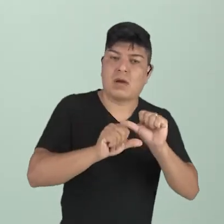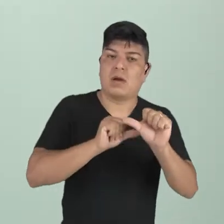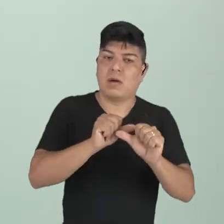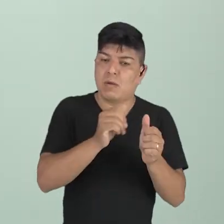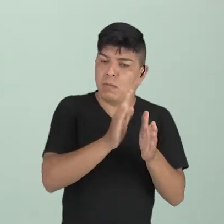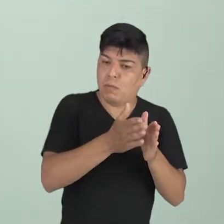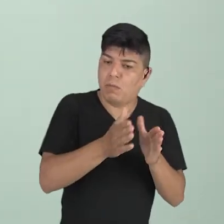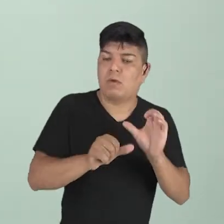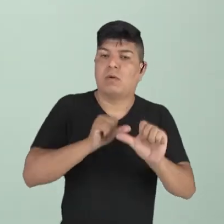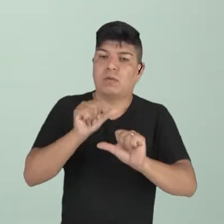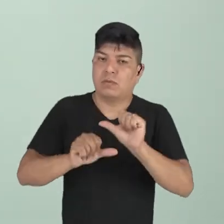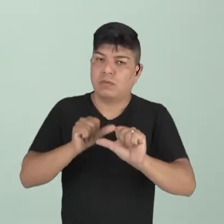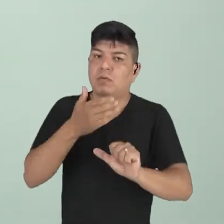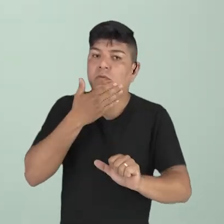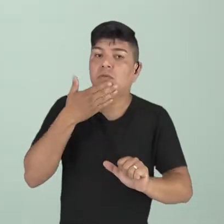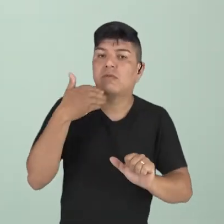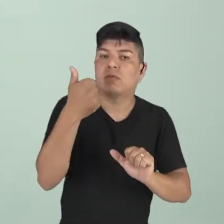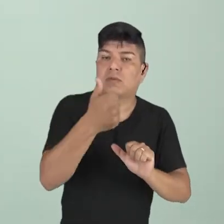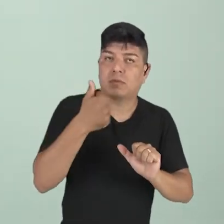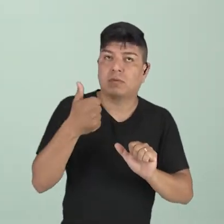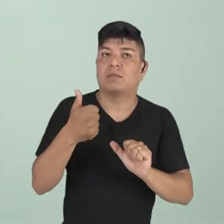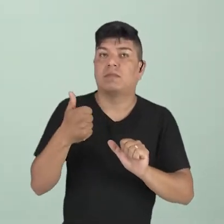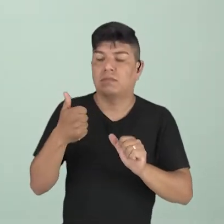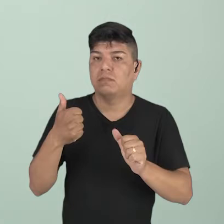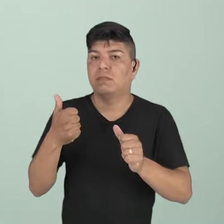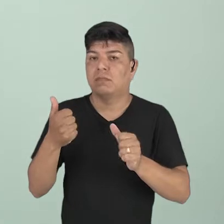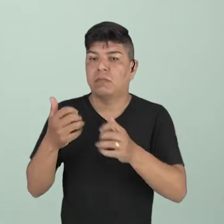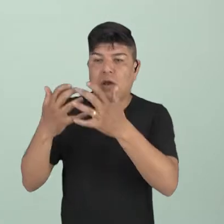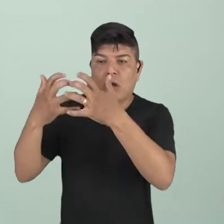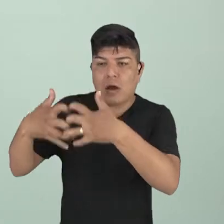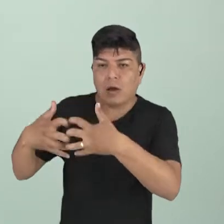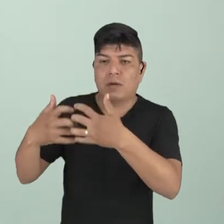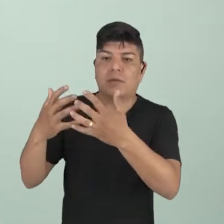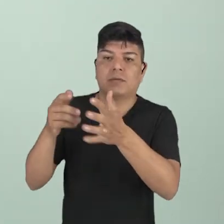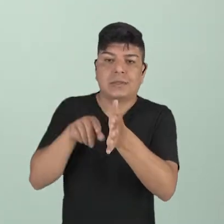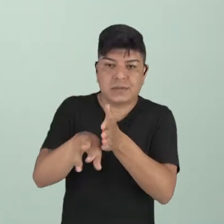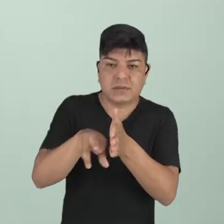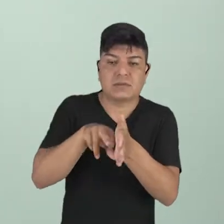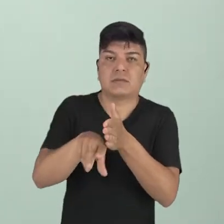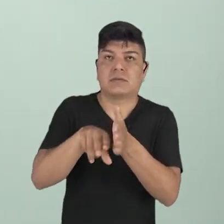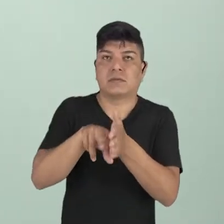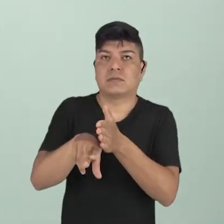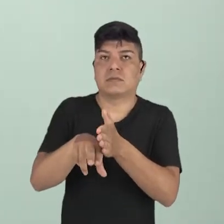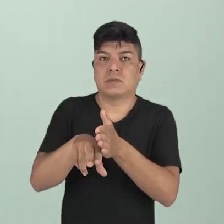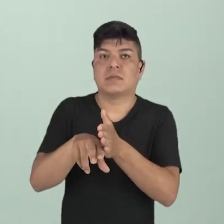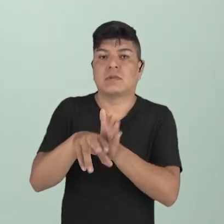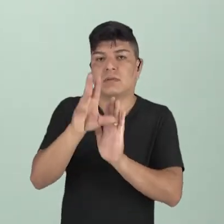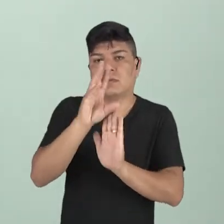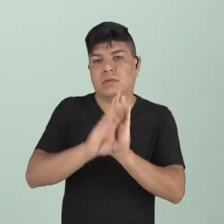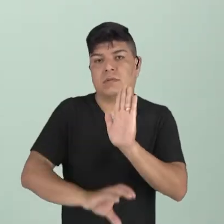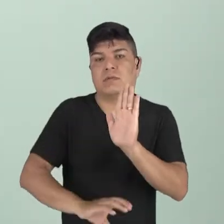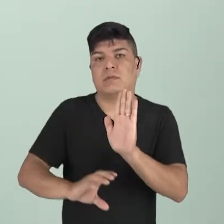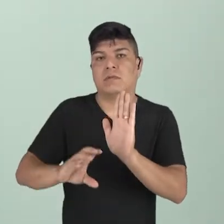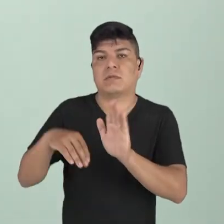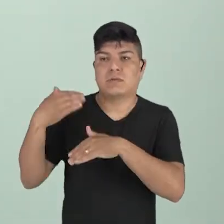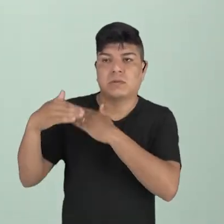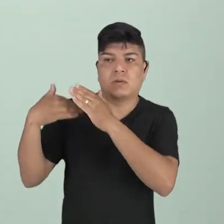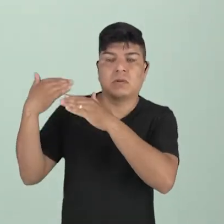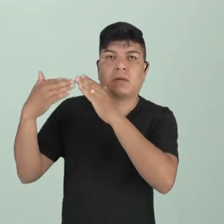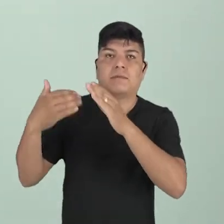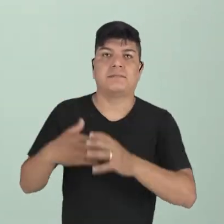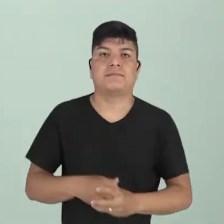se aprimora, né? Ela caminha para a complexidade biológica, né? Então, esse é o conceito de evolução, tá? Acompanhe na